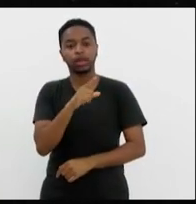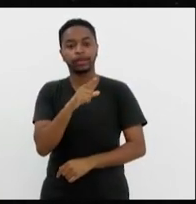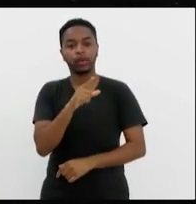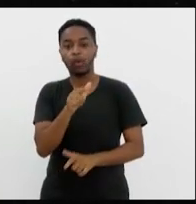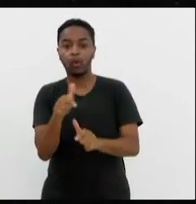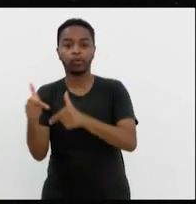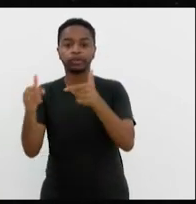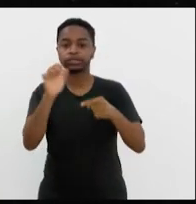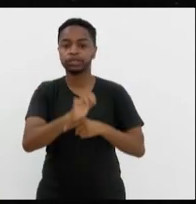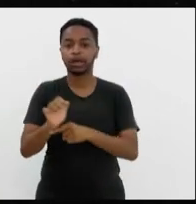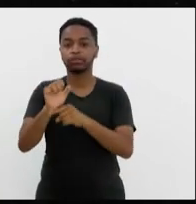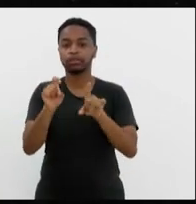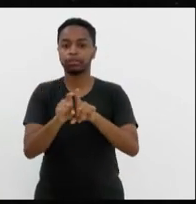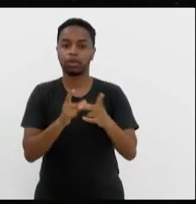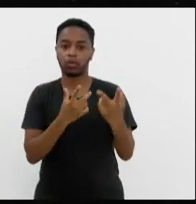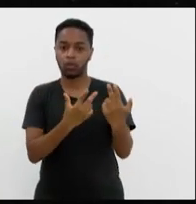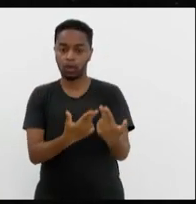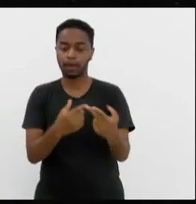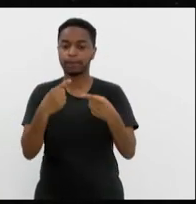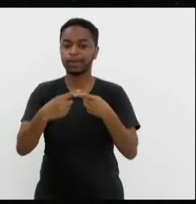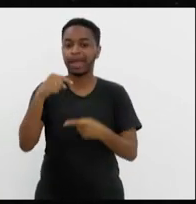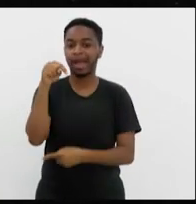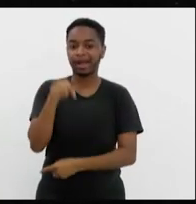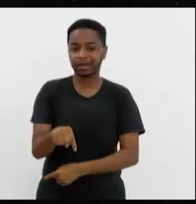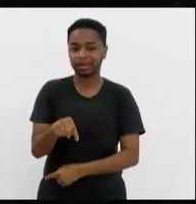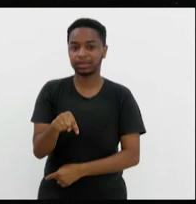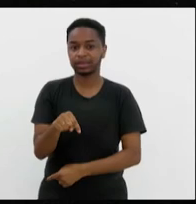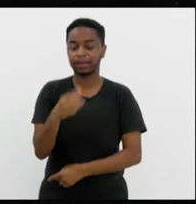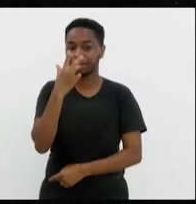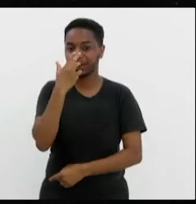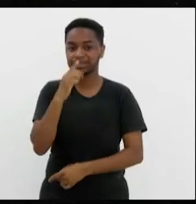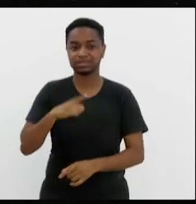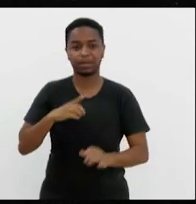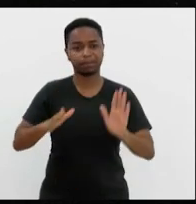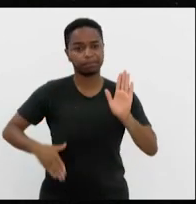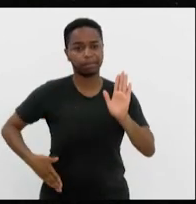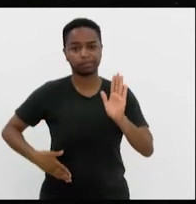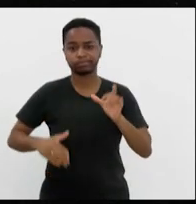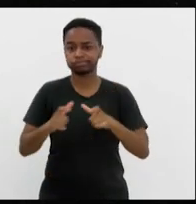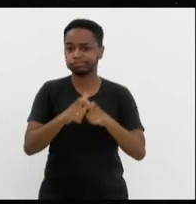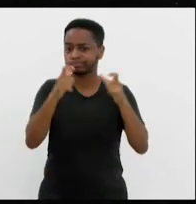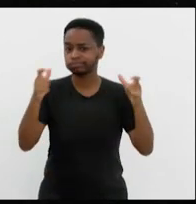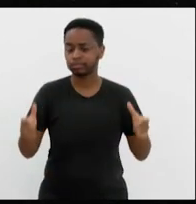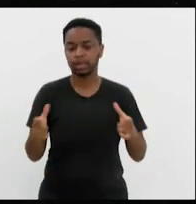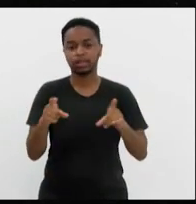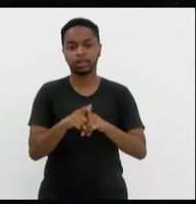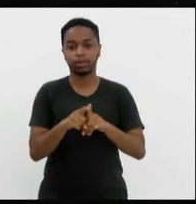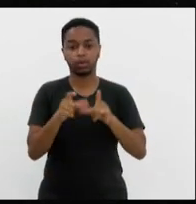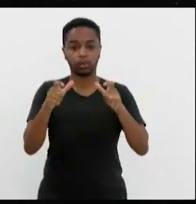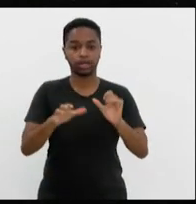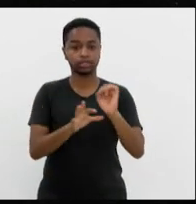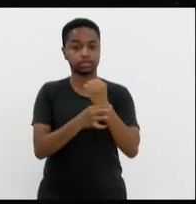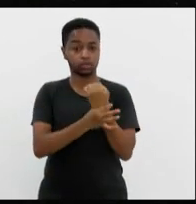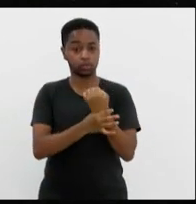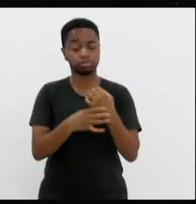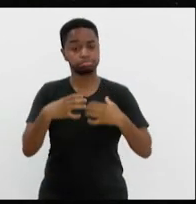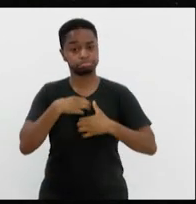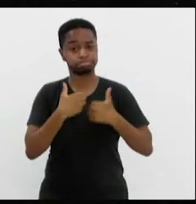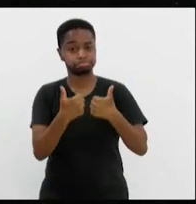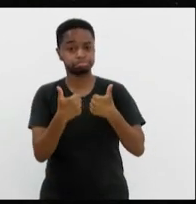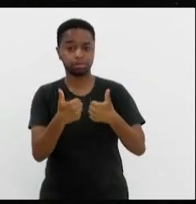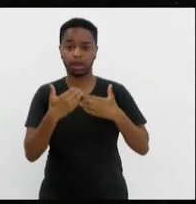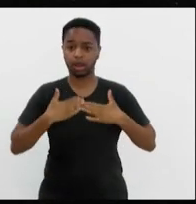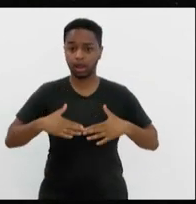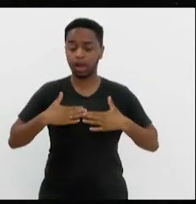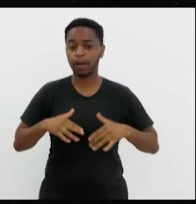futuro, pois aqui, infelizmente, virou o berço dos traficantes, o local seguro onde eles se sentem tranquilos por